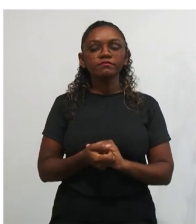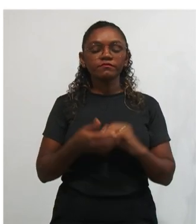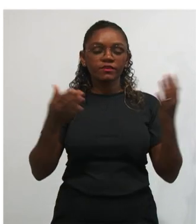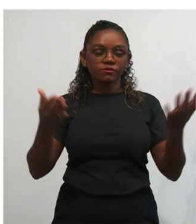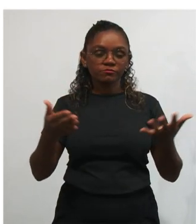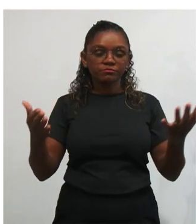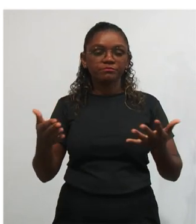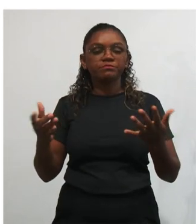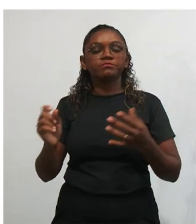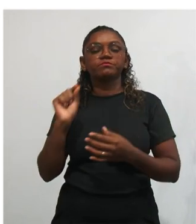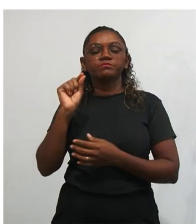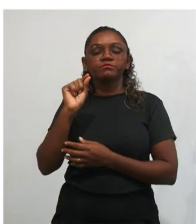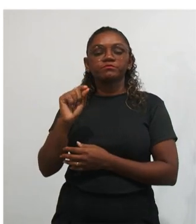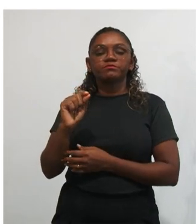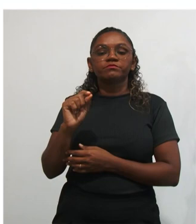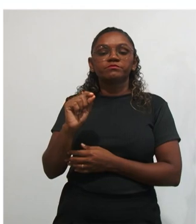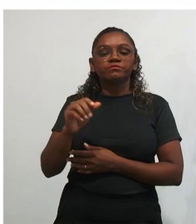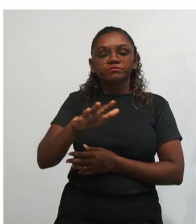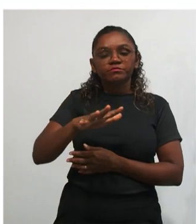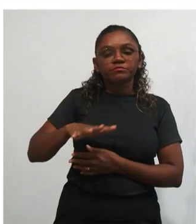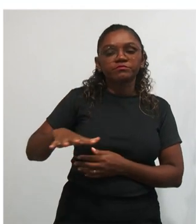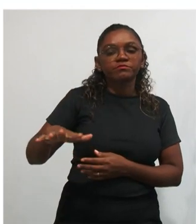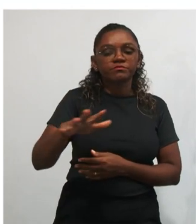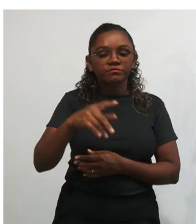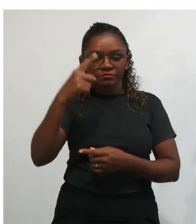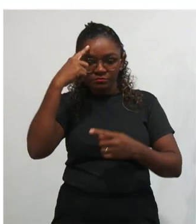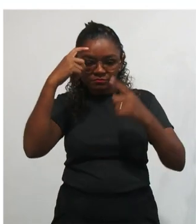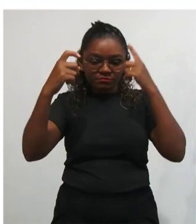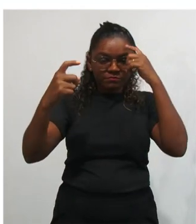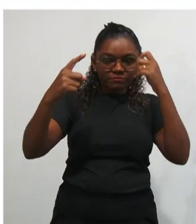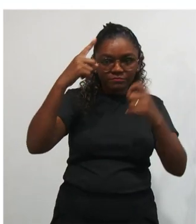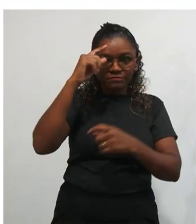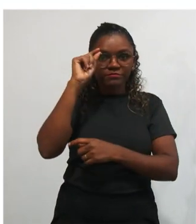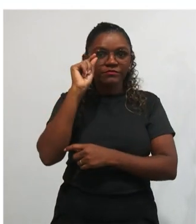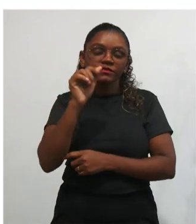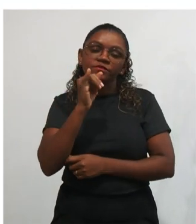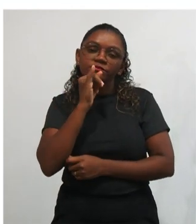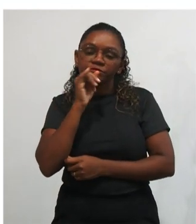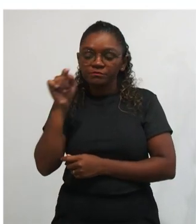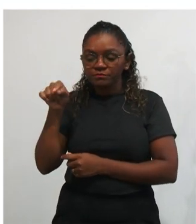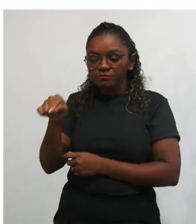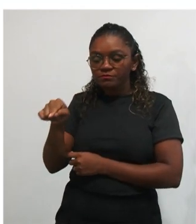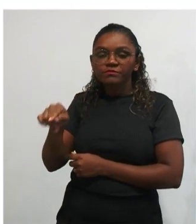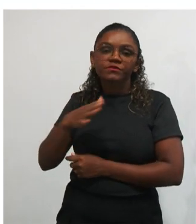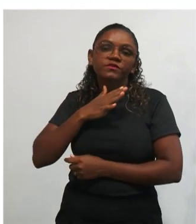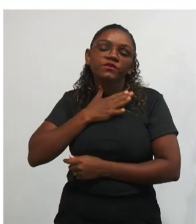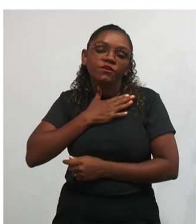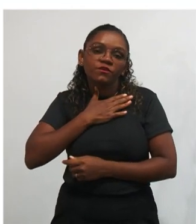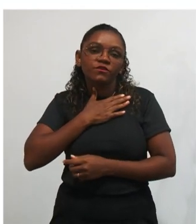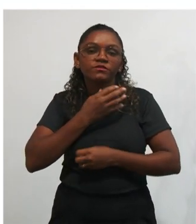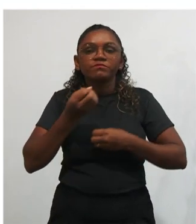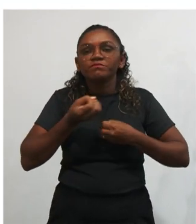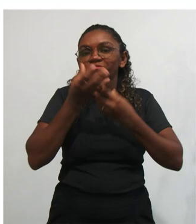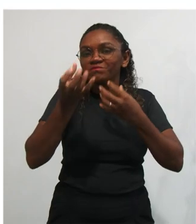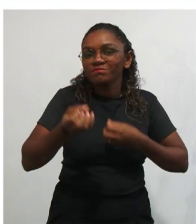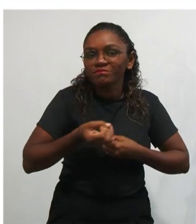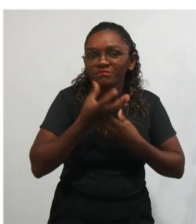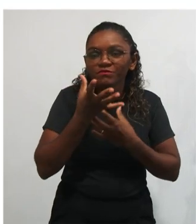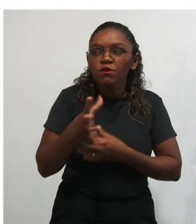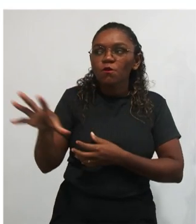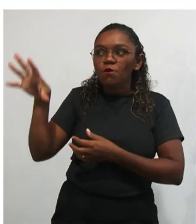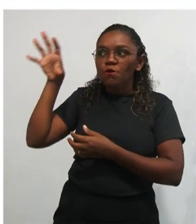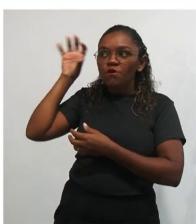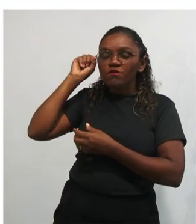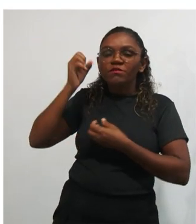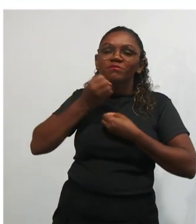das ideias é quando aquela criança muitas vezes ela gosta de contar história ela reconta uma história ela conversa